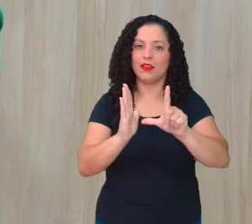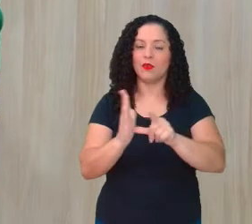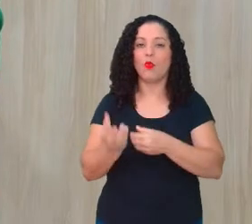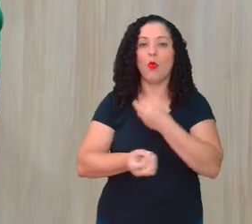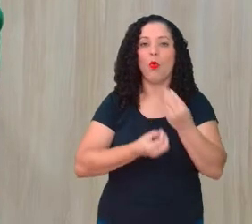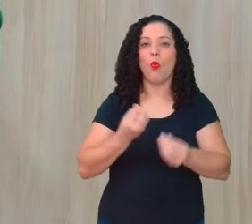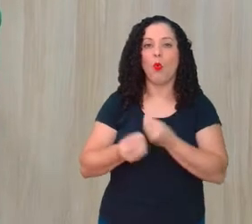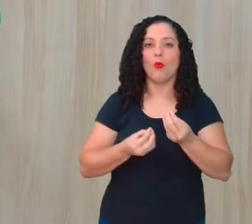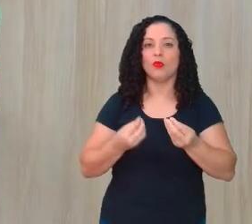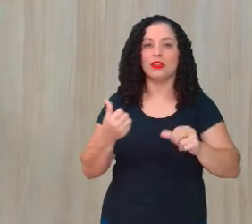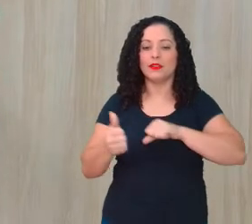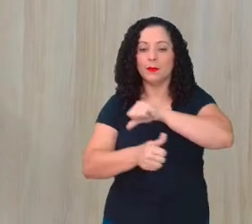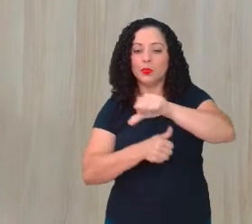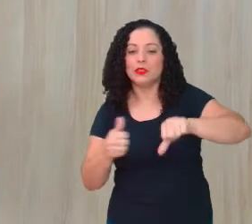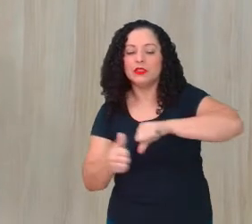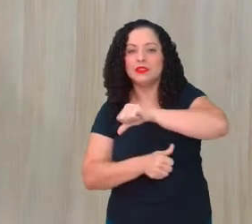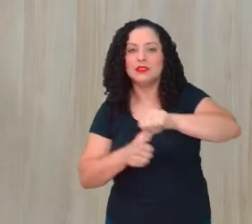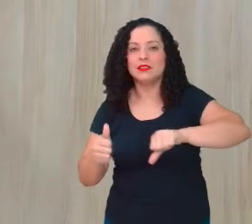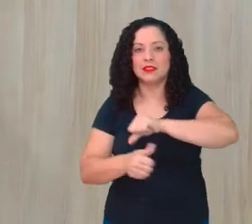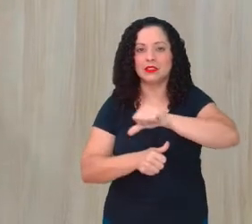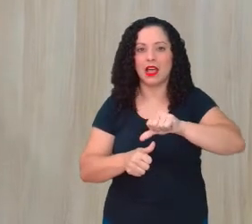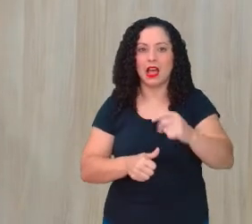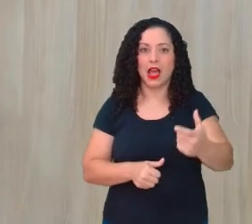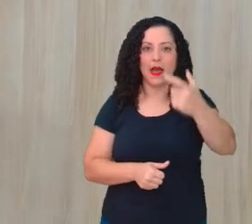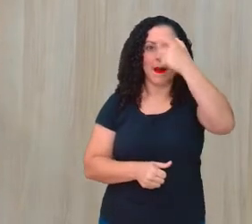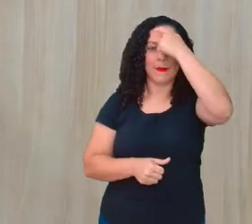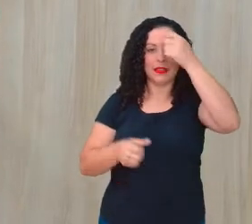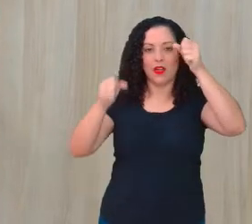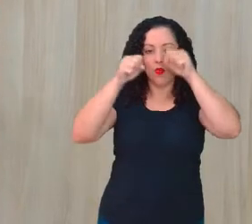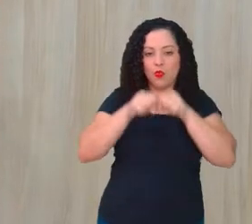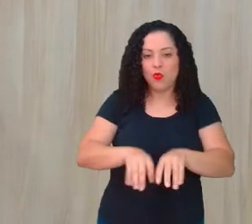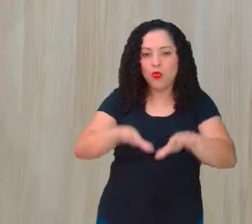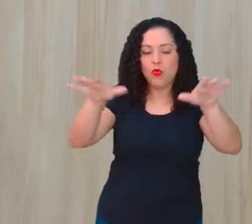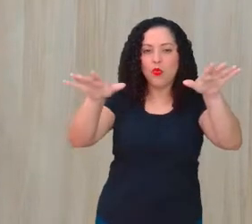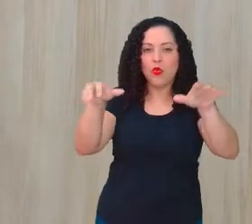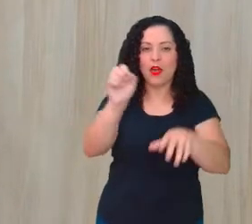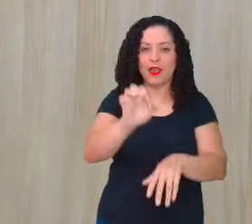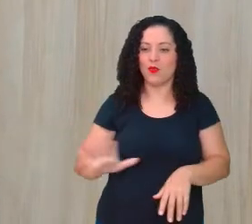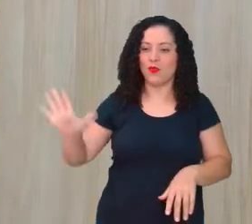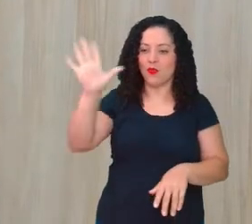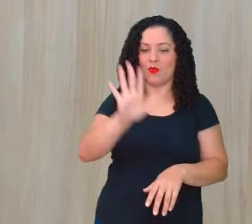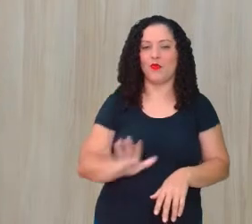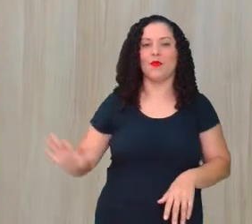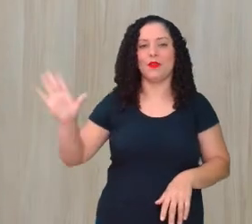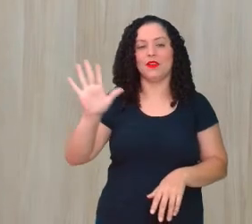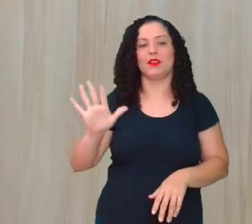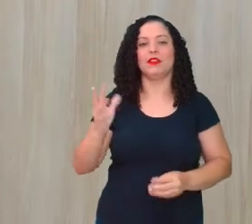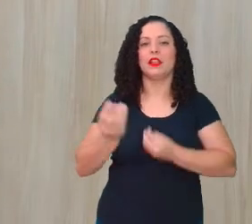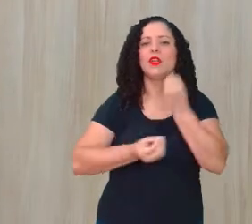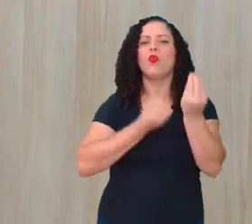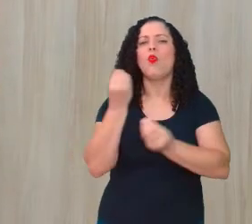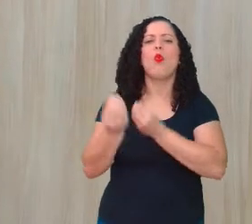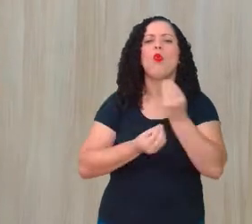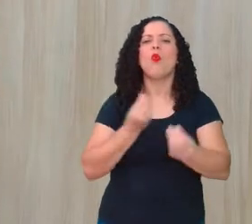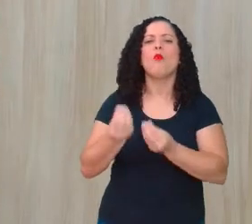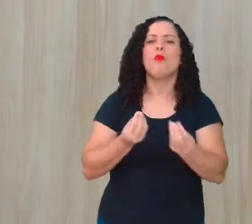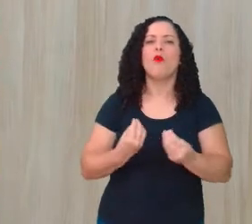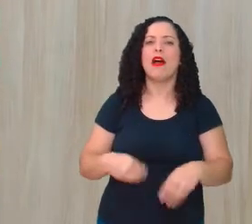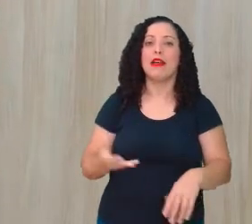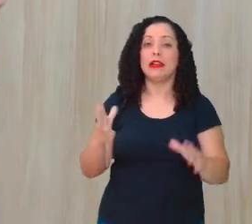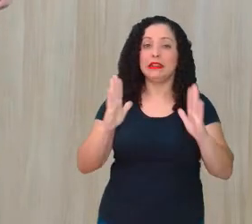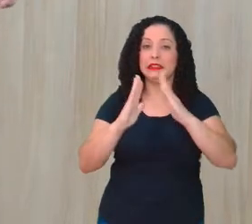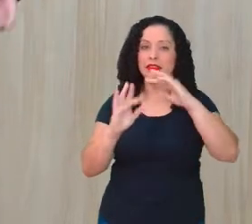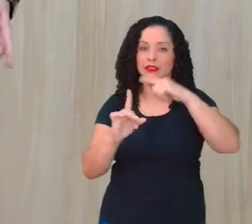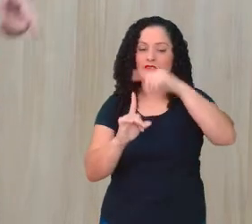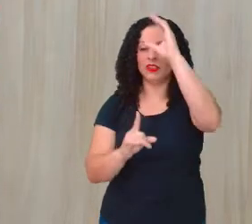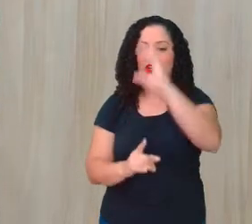da Europa, né? E como como aconteceu a reação da Igreja Católica, né? À